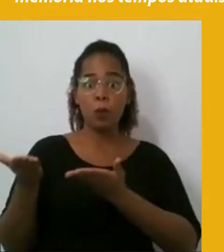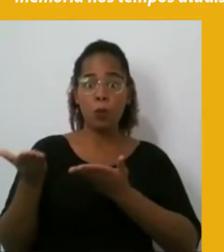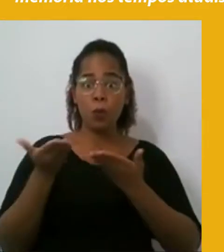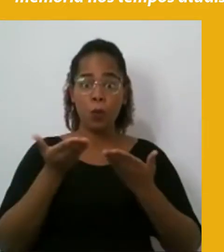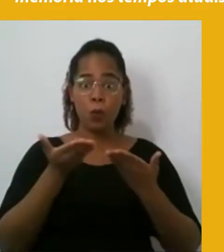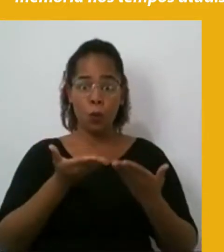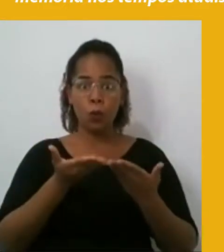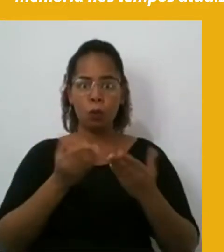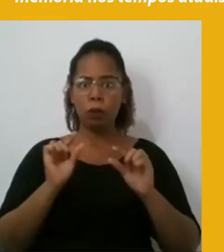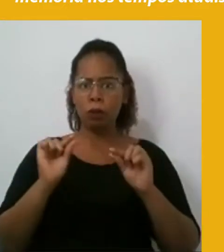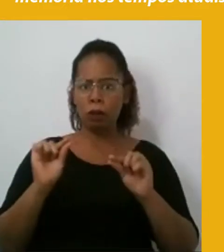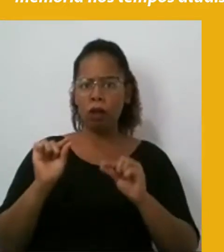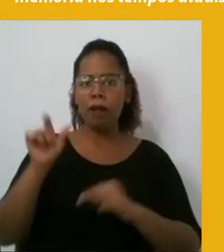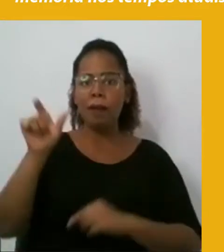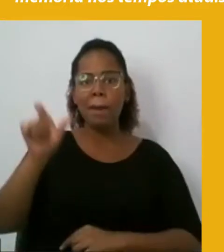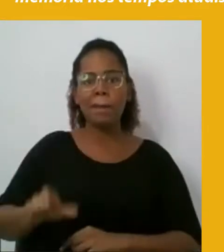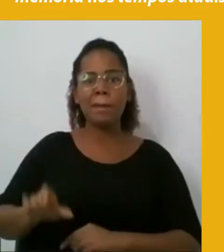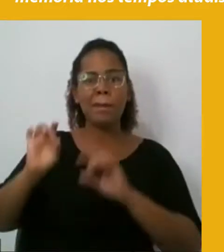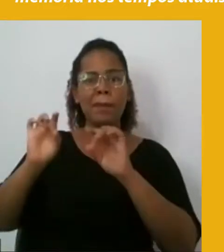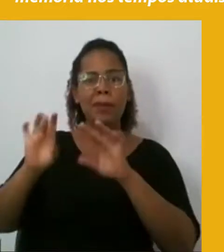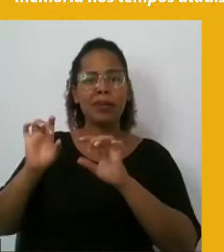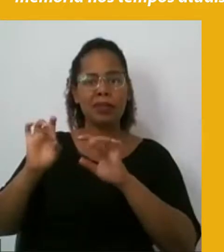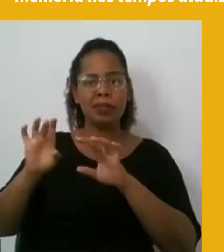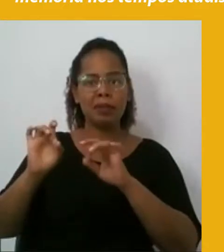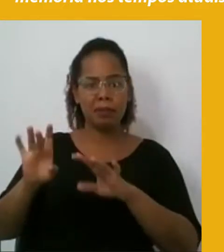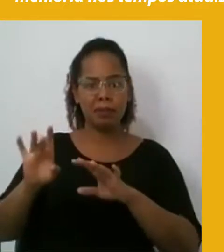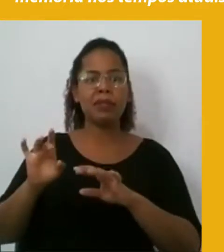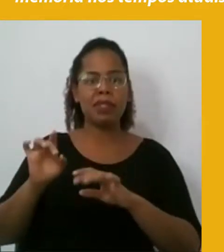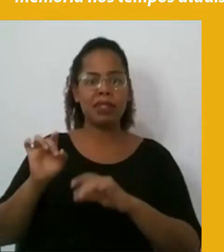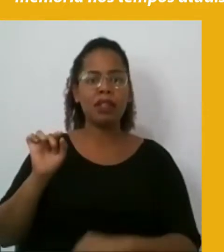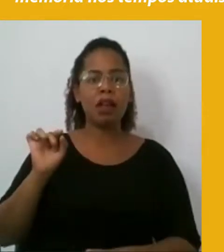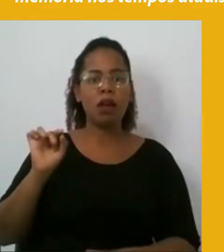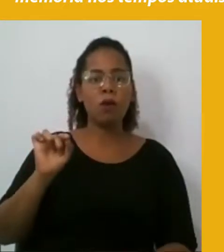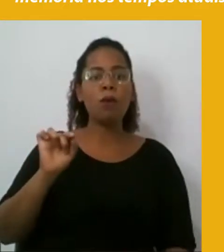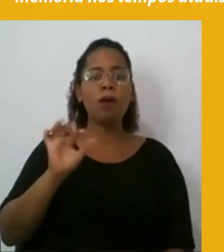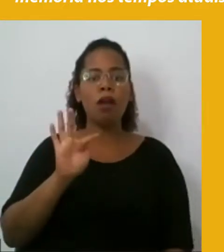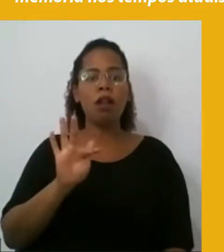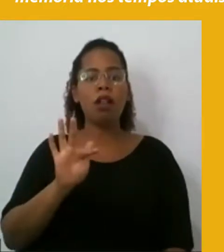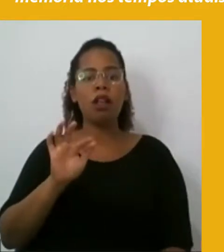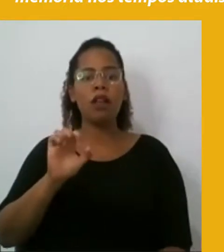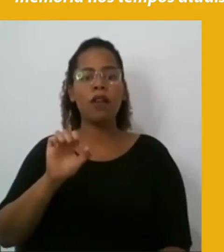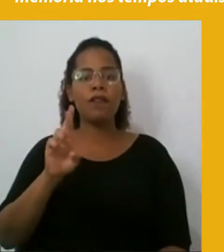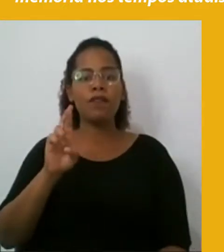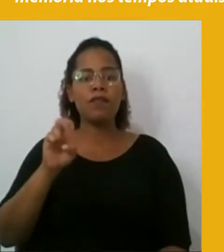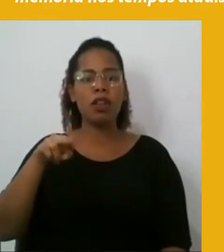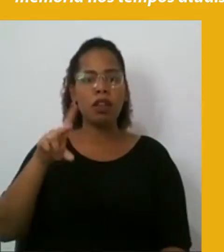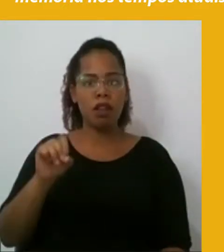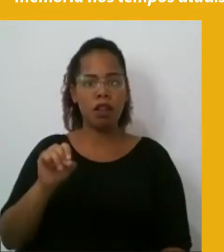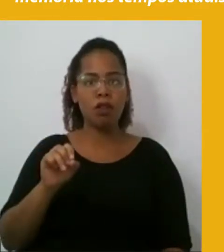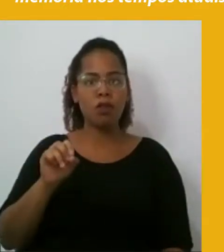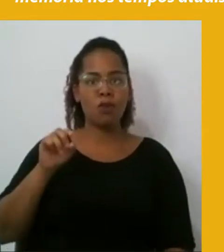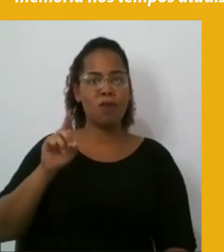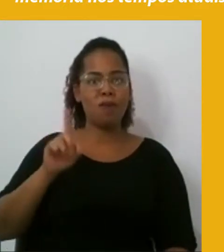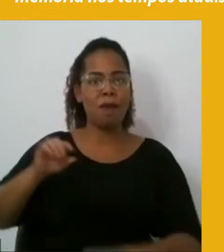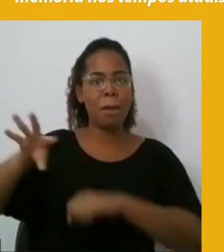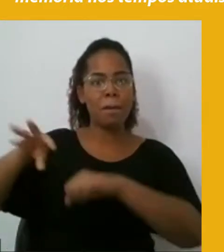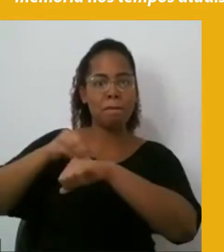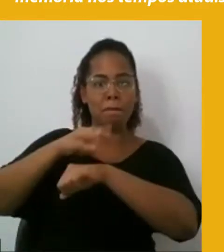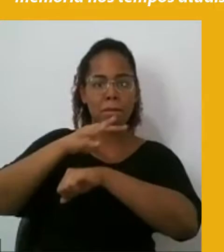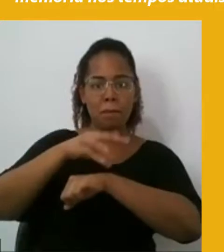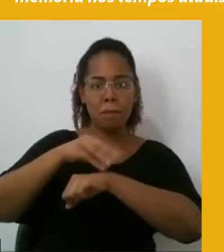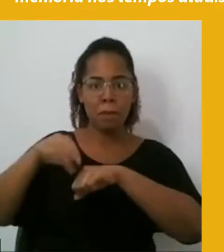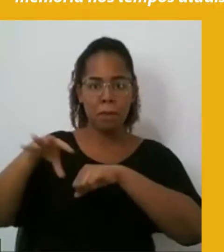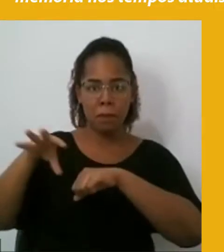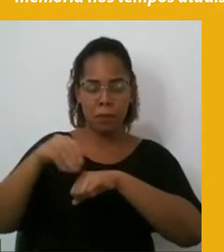convidado especial, o Fernando Pessoa, que será moderador desse webinário. E o